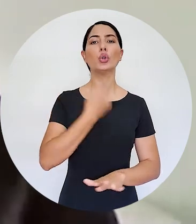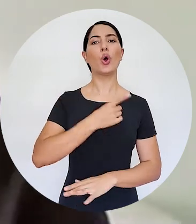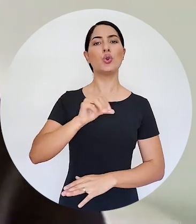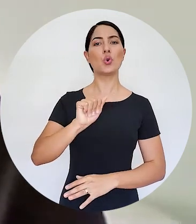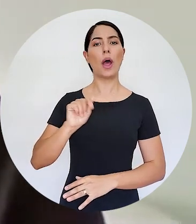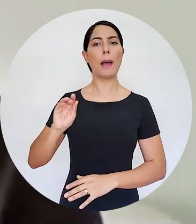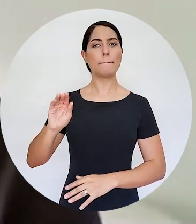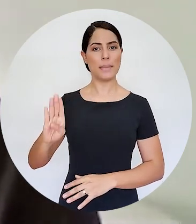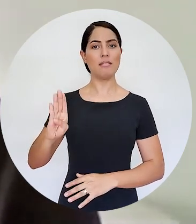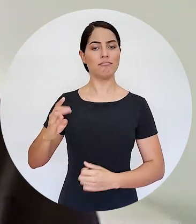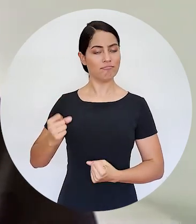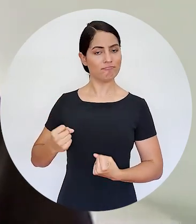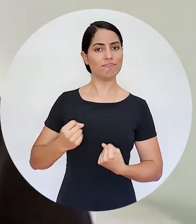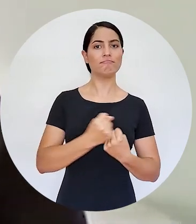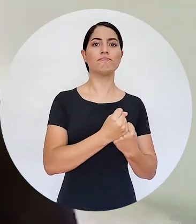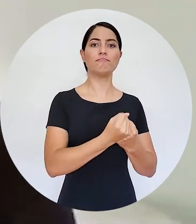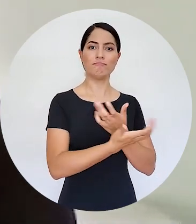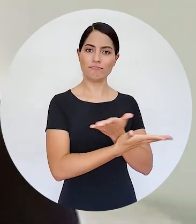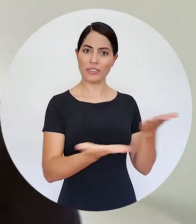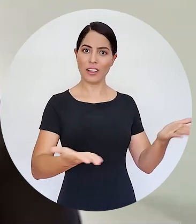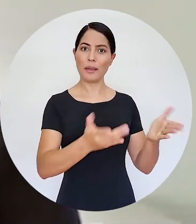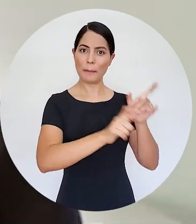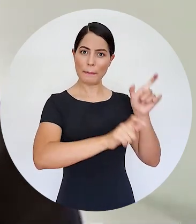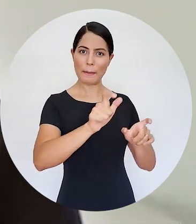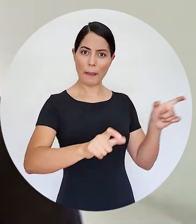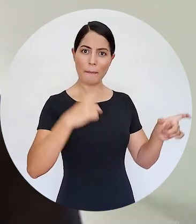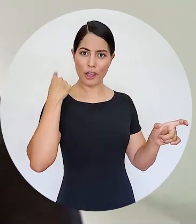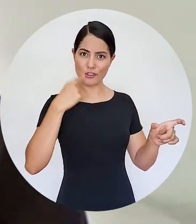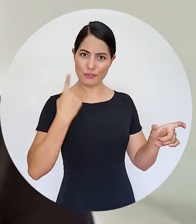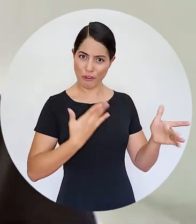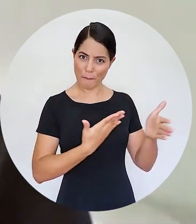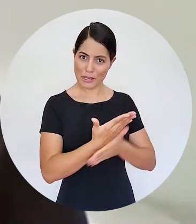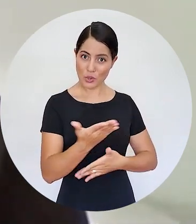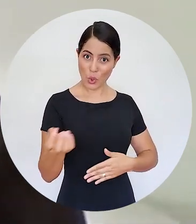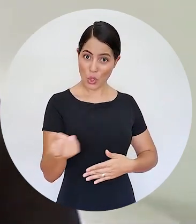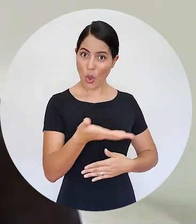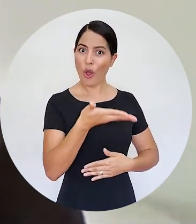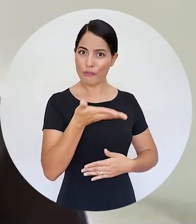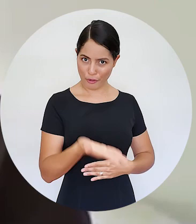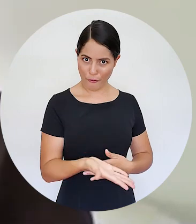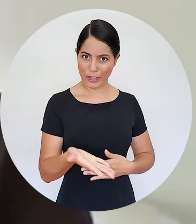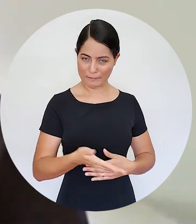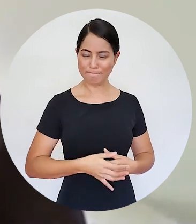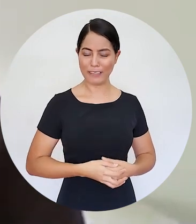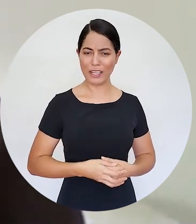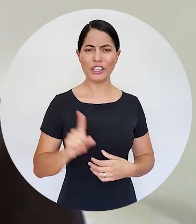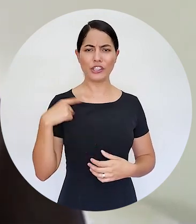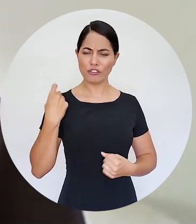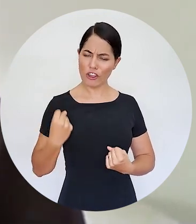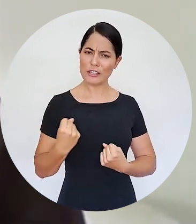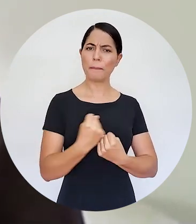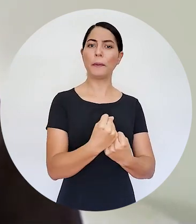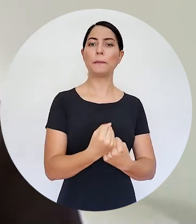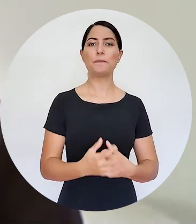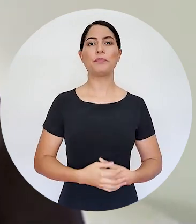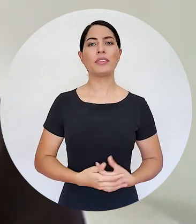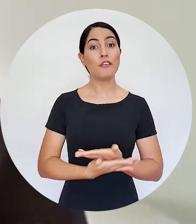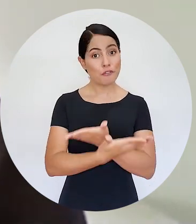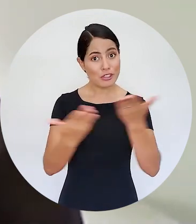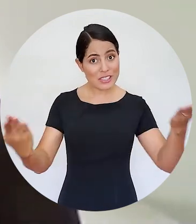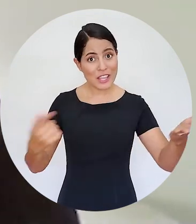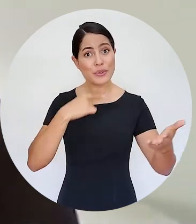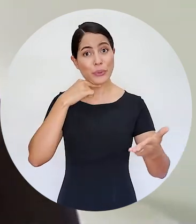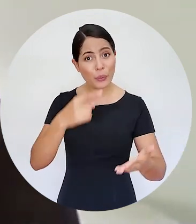ordem que tá aqui para apoiar aqueles e aquelas que estão chegando então mandem suas dúvidas pertençam a ordem é muito